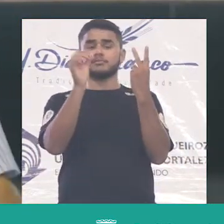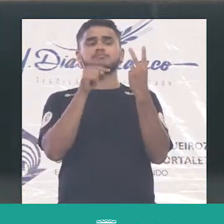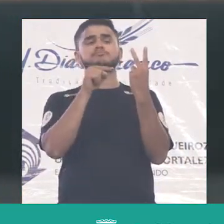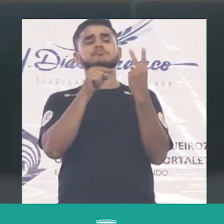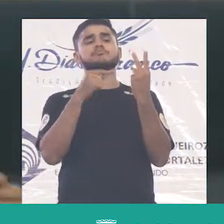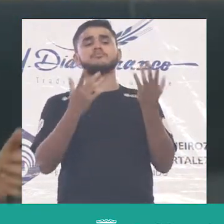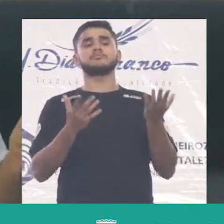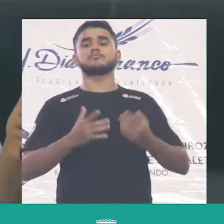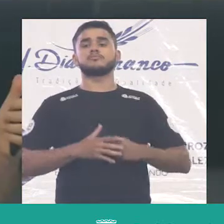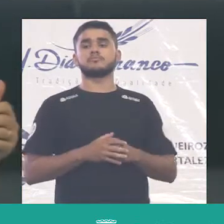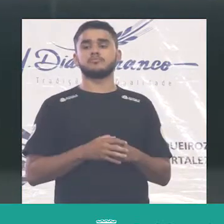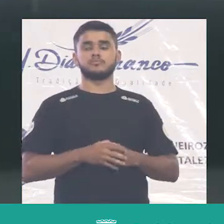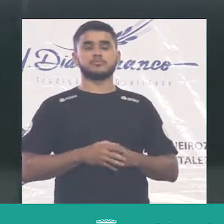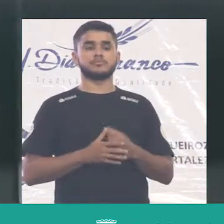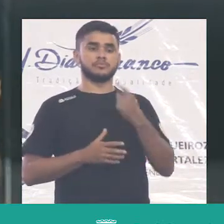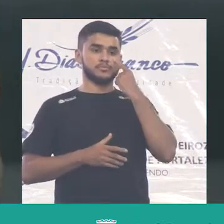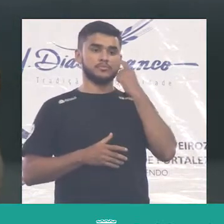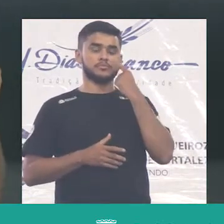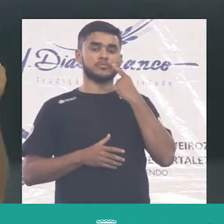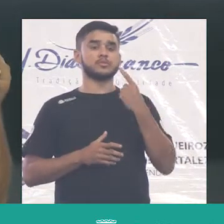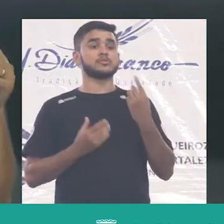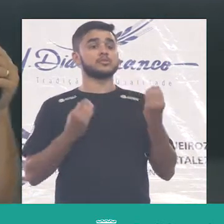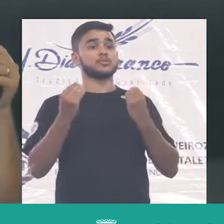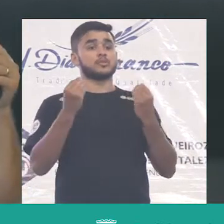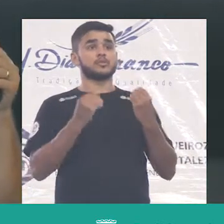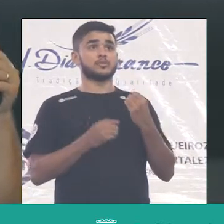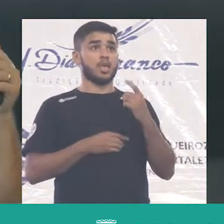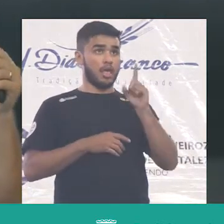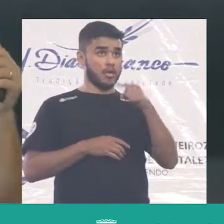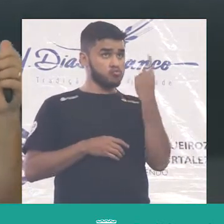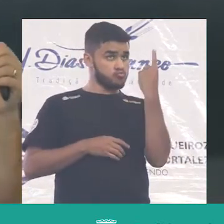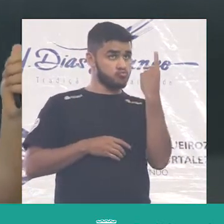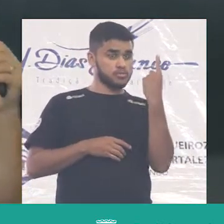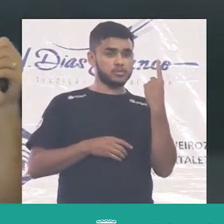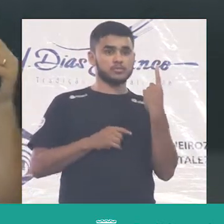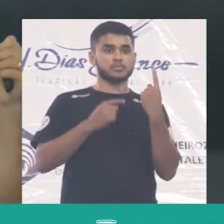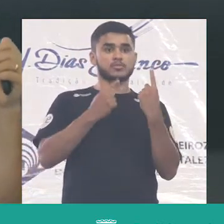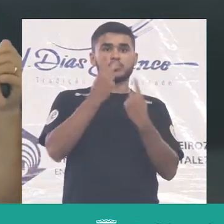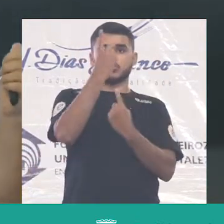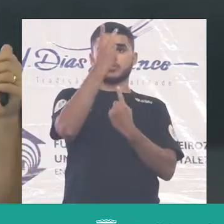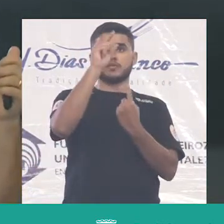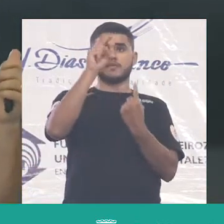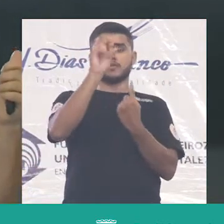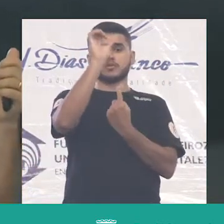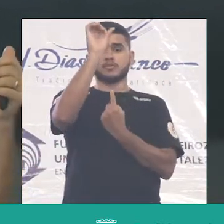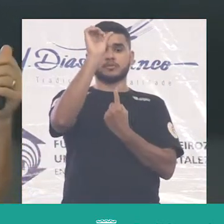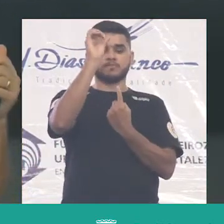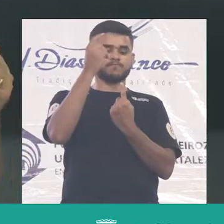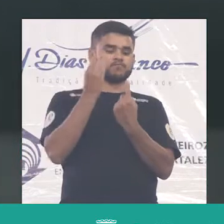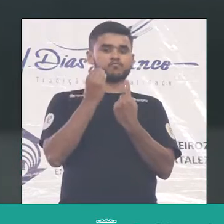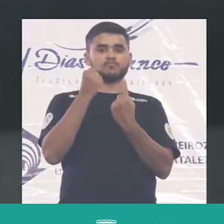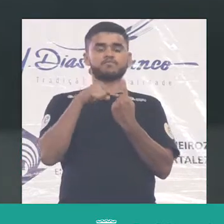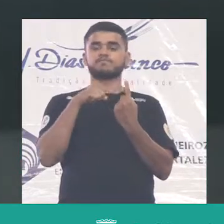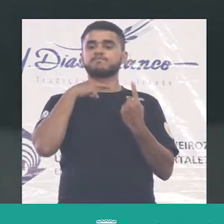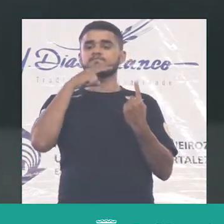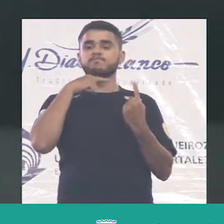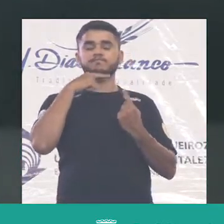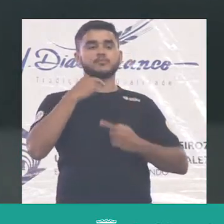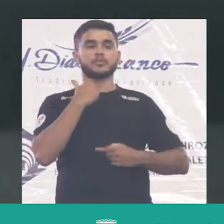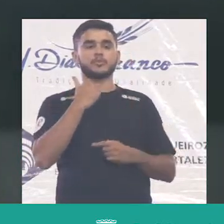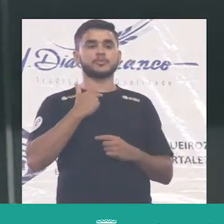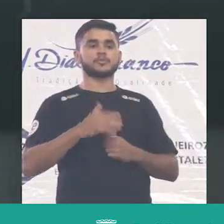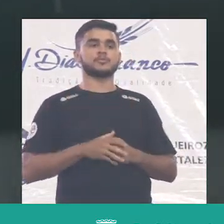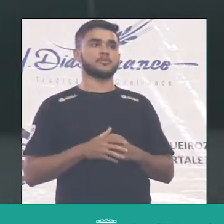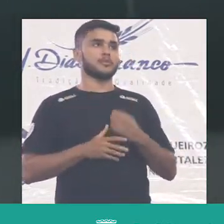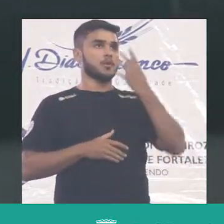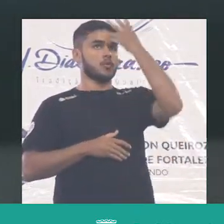2,66 não é 1. Se fosse 1, daria quanto? Se fosse 1 ao quadrado, daria 1. Também não